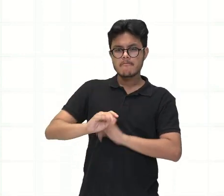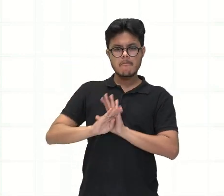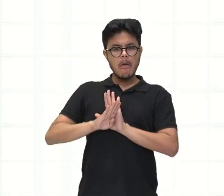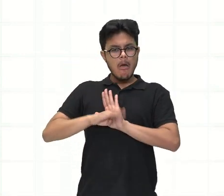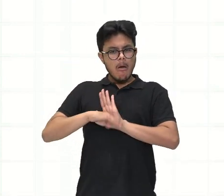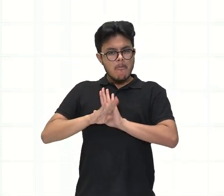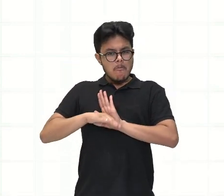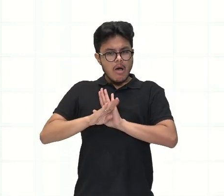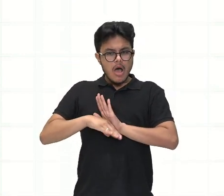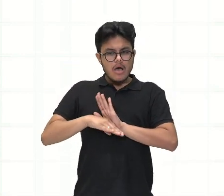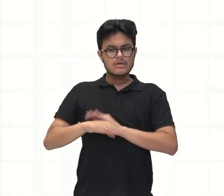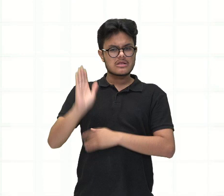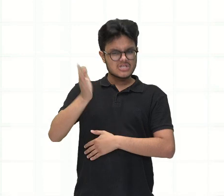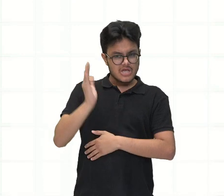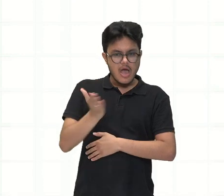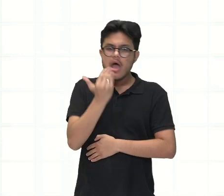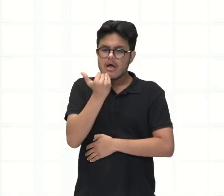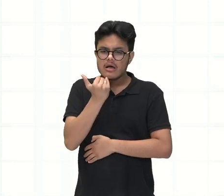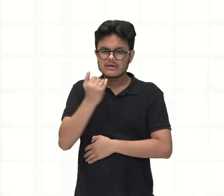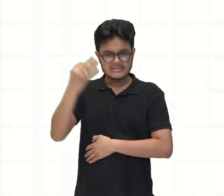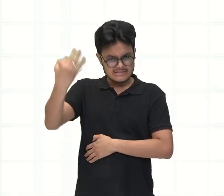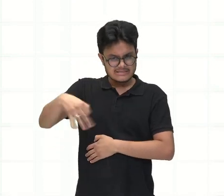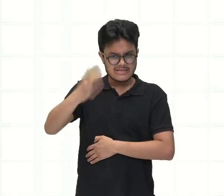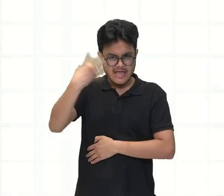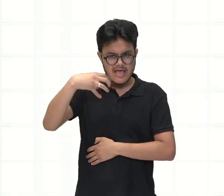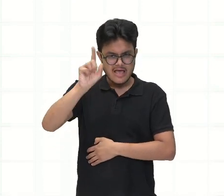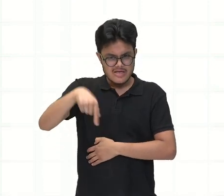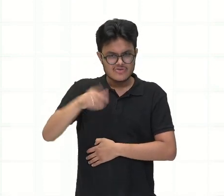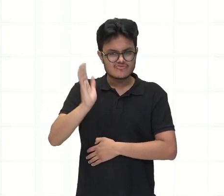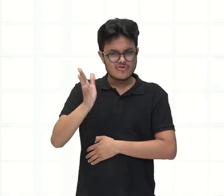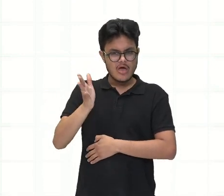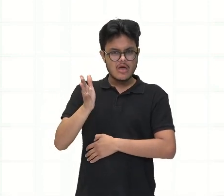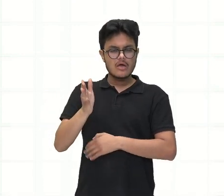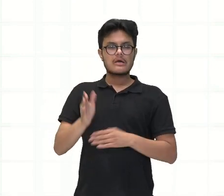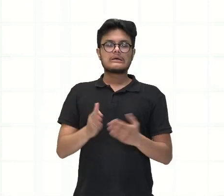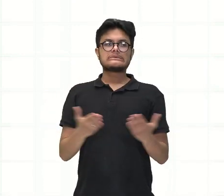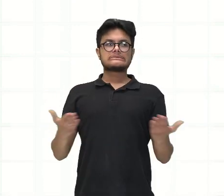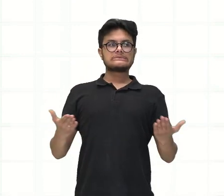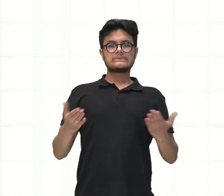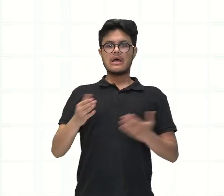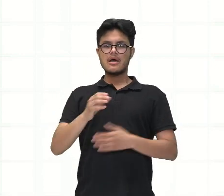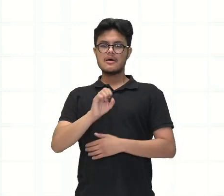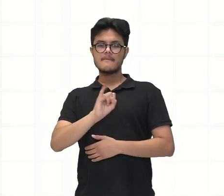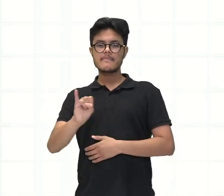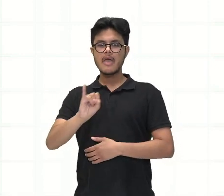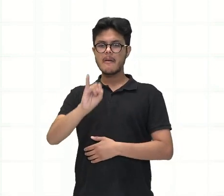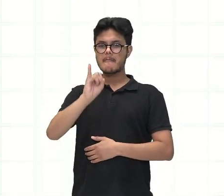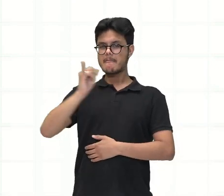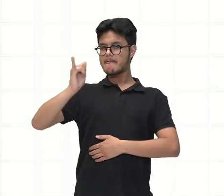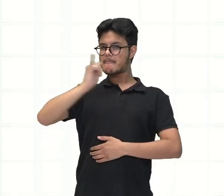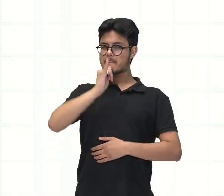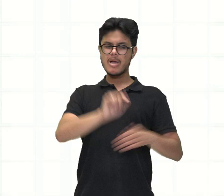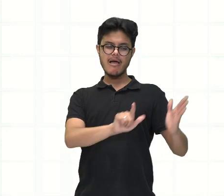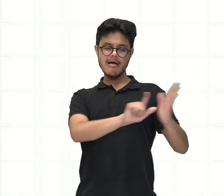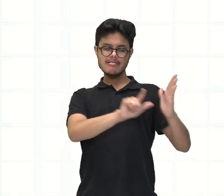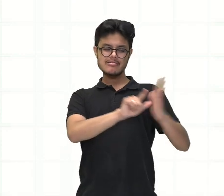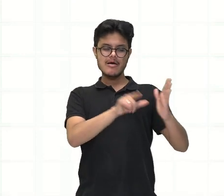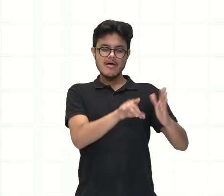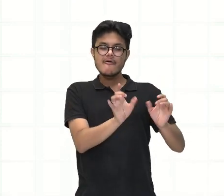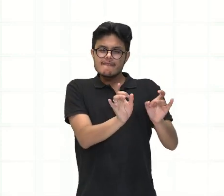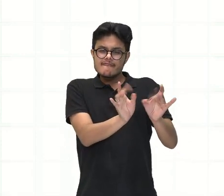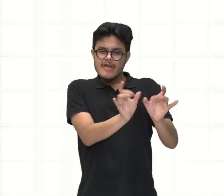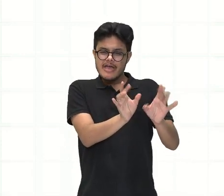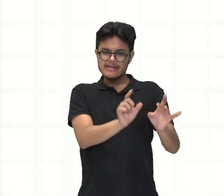que você consumiu? Será se a barraca que vende salgado, a